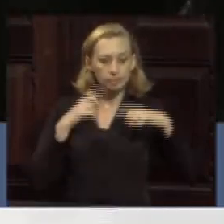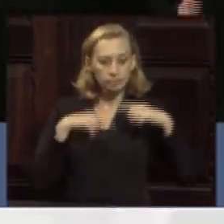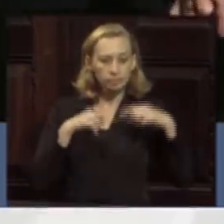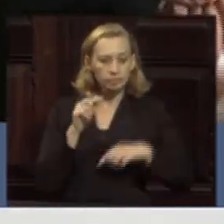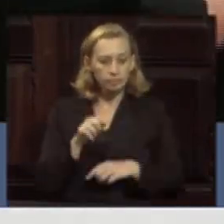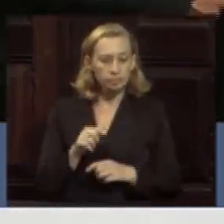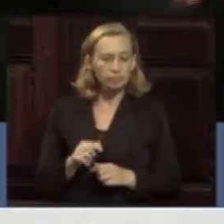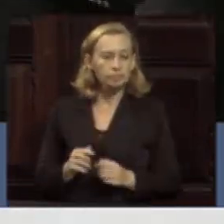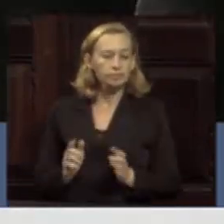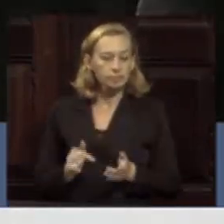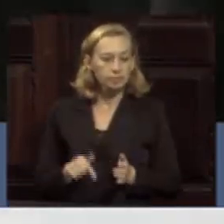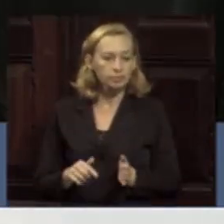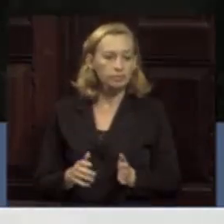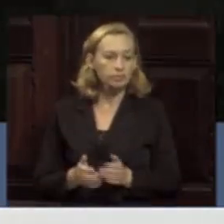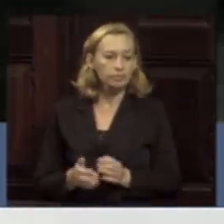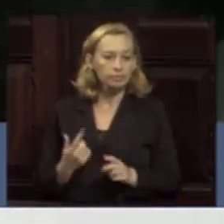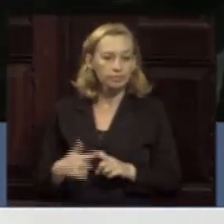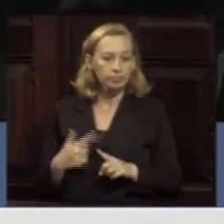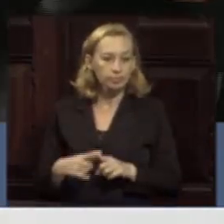deputado